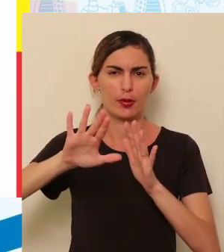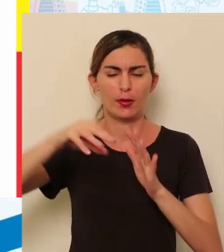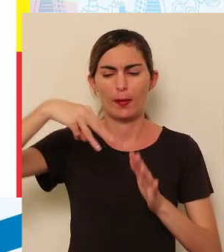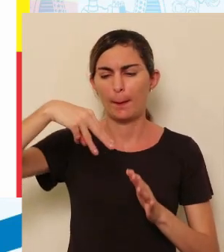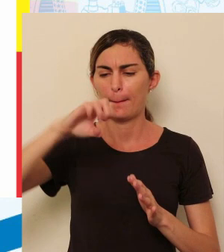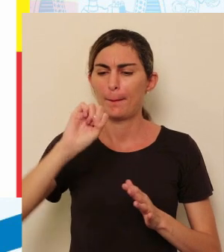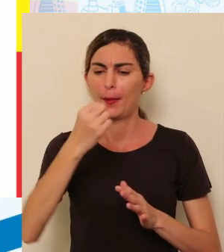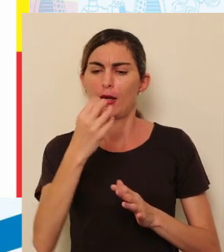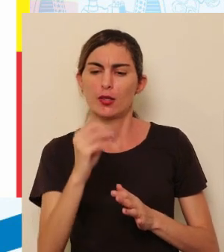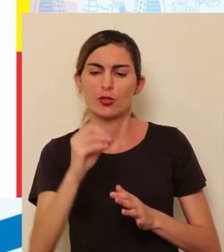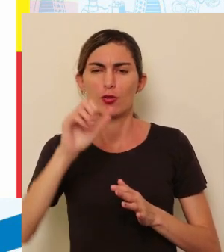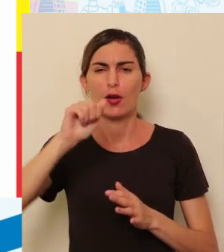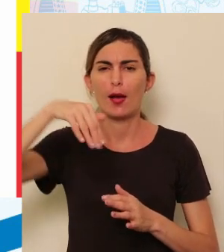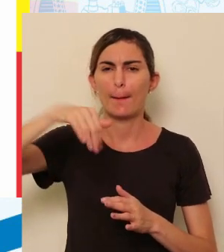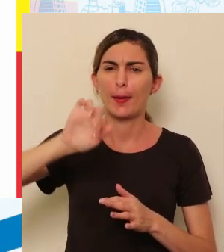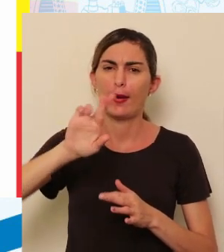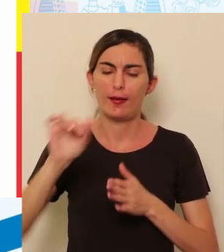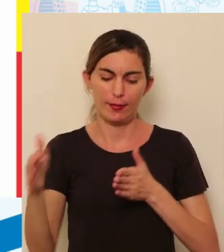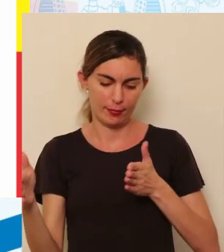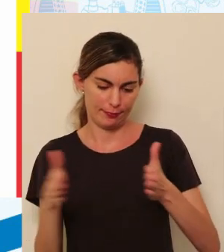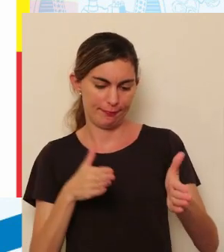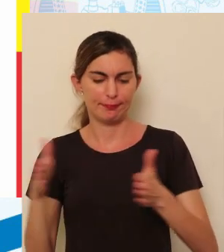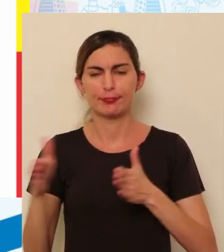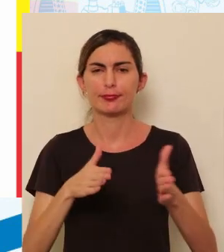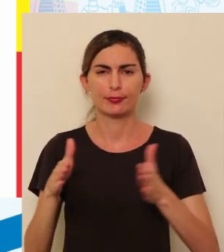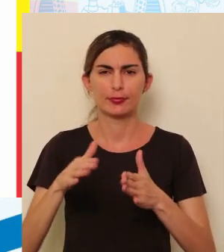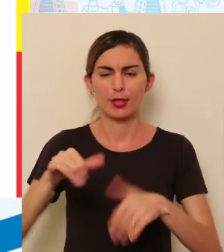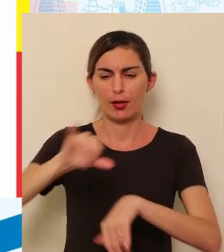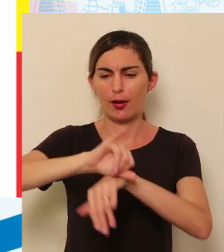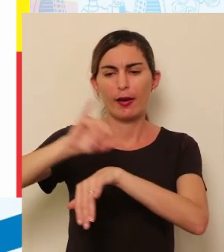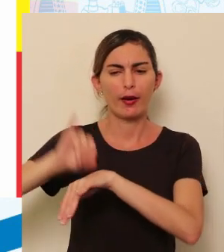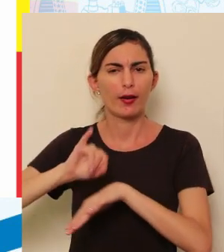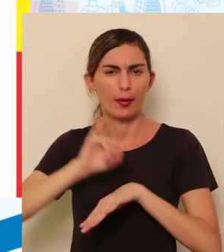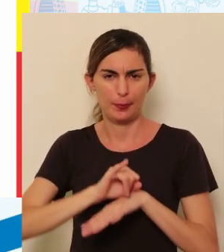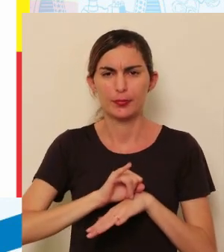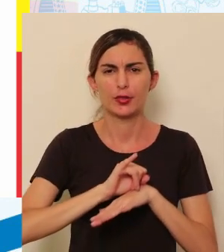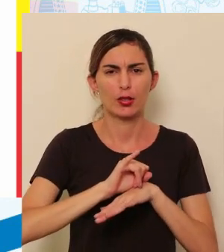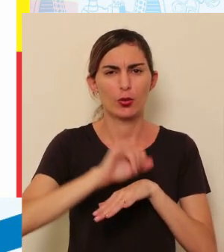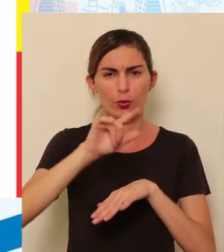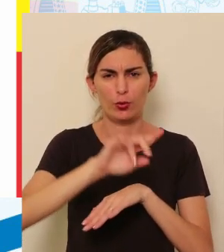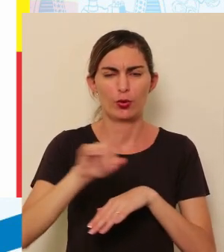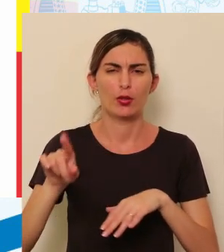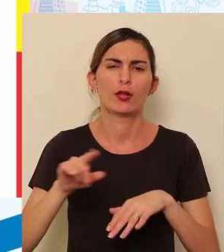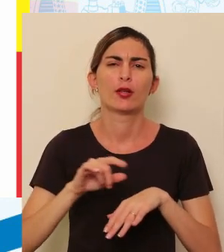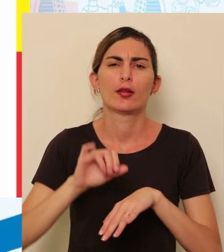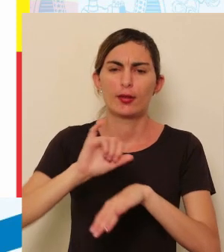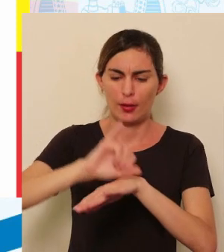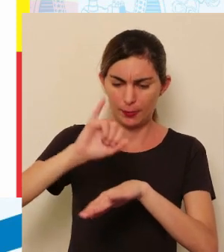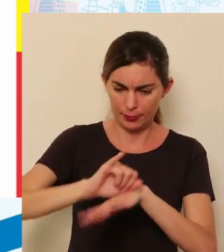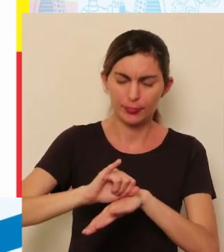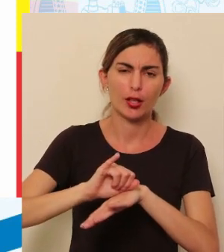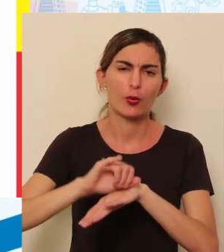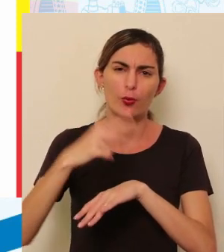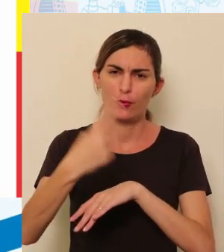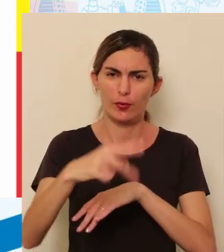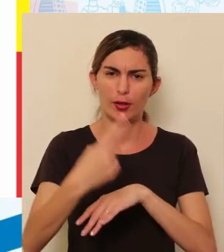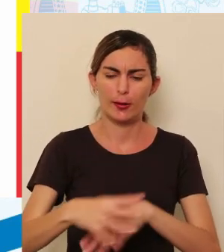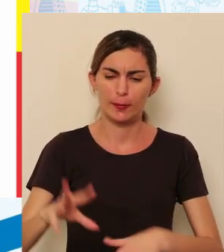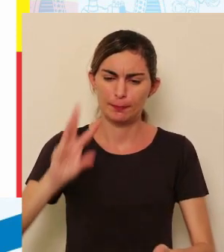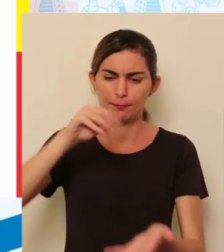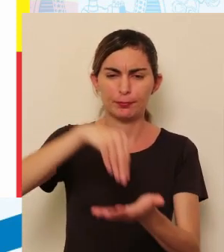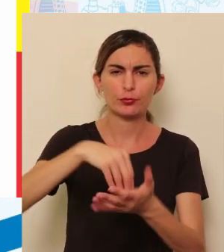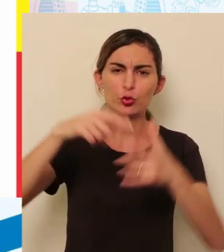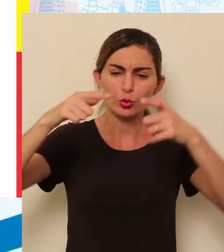da Mesoamérica, uma América intermediária, né? A capital do Império Azteca, Tenochtitlan,